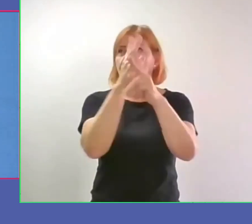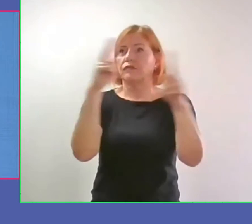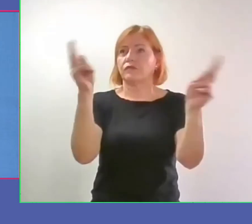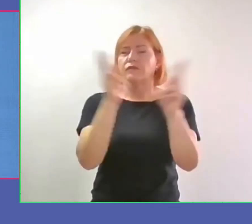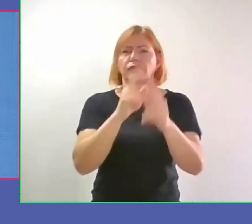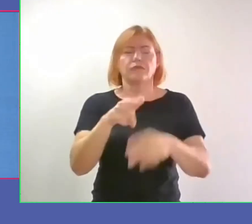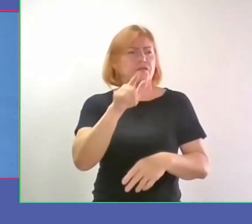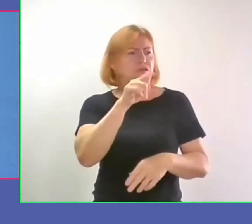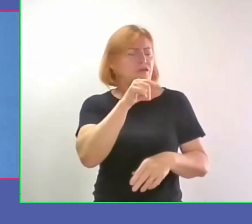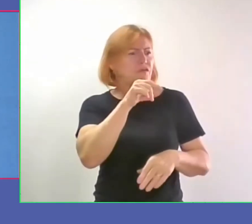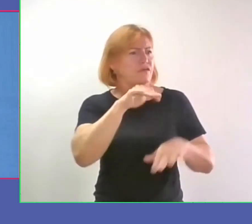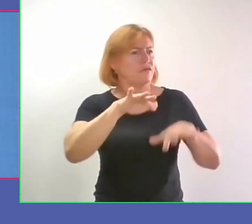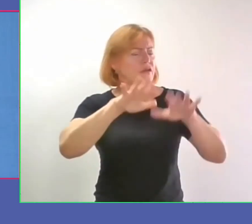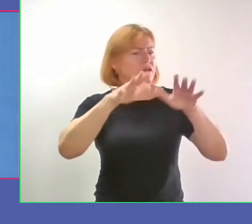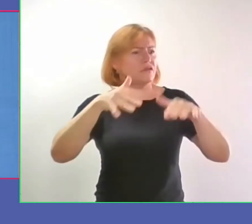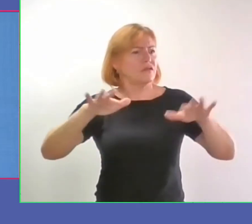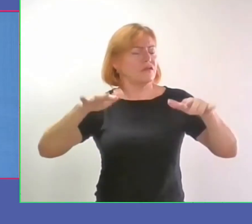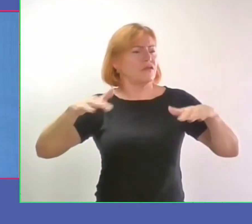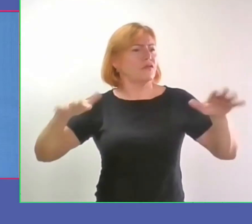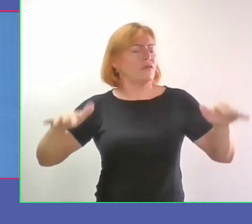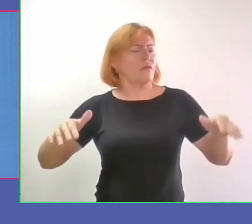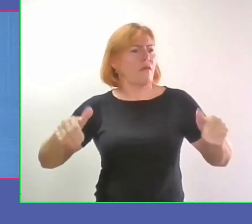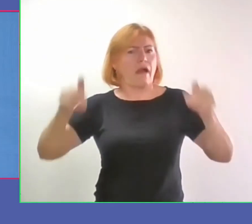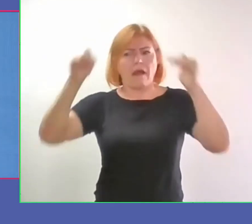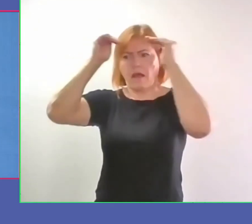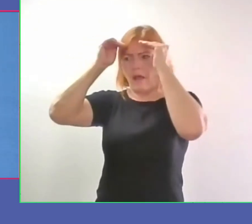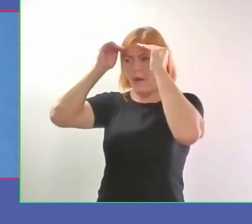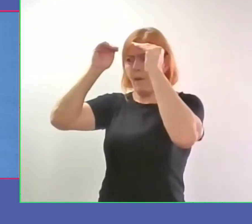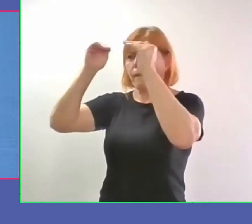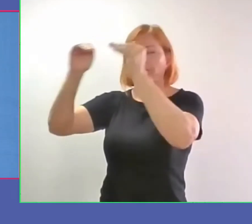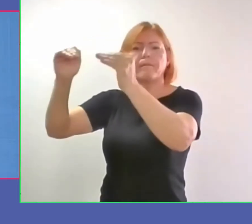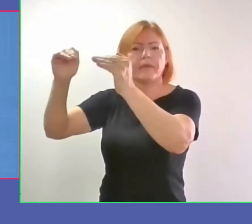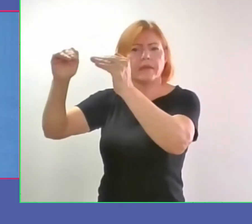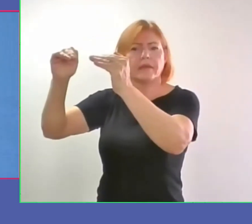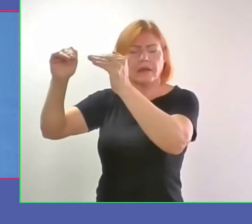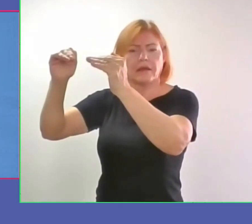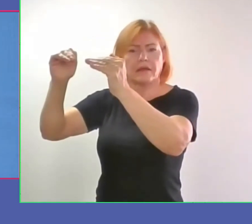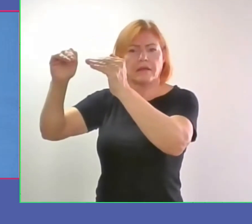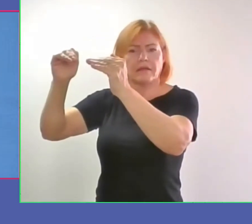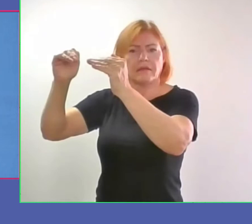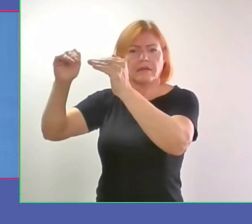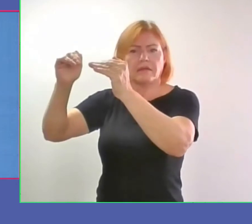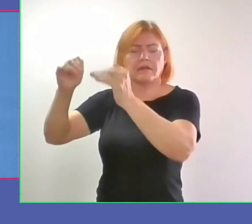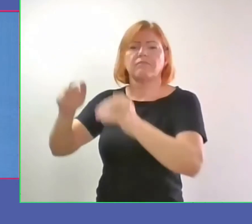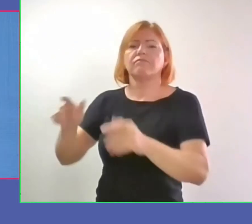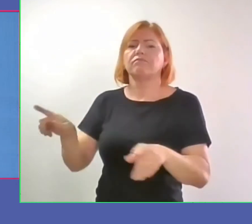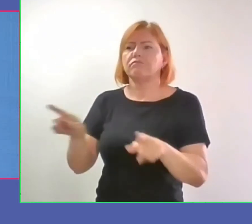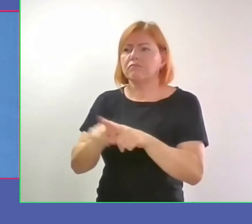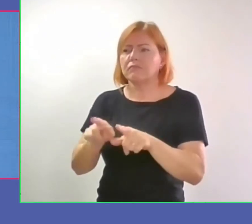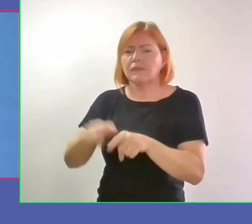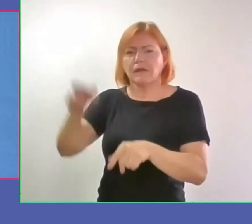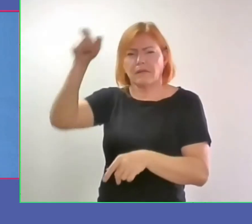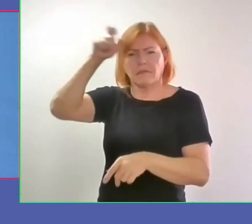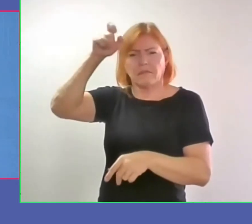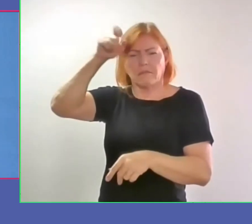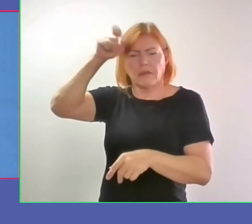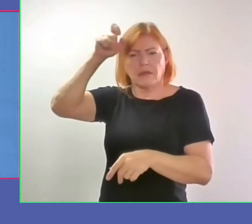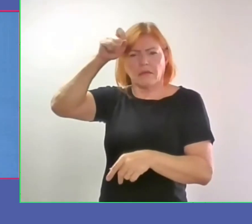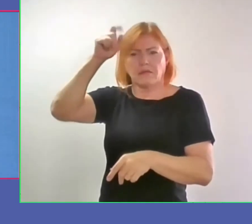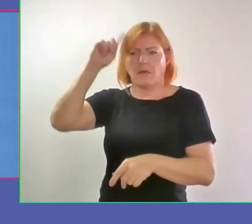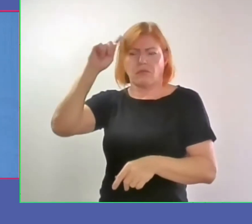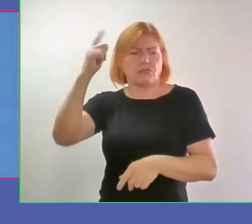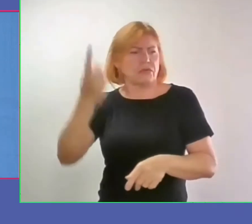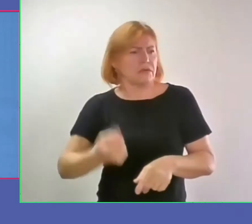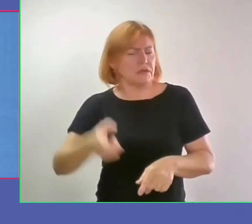ventos e o mar obedecem a ele, sobre os demônios. O chamamento de Mateus acontece